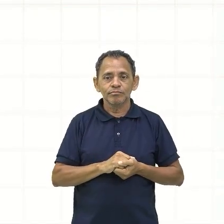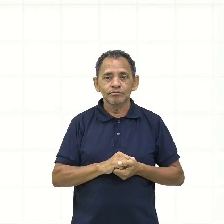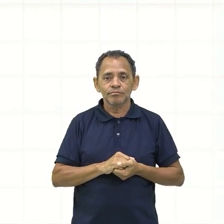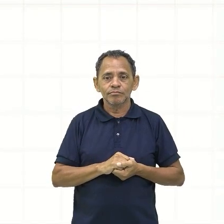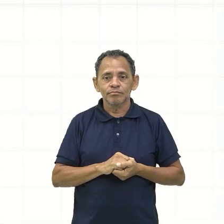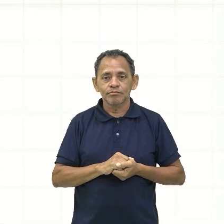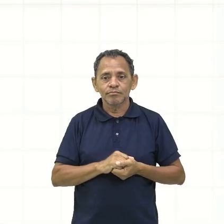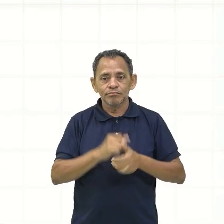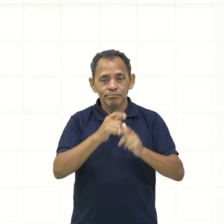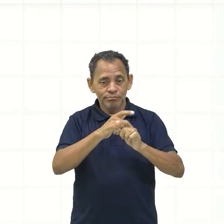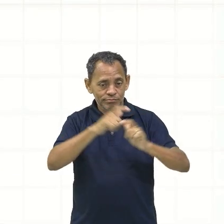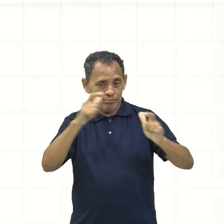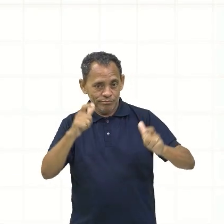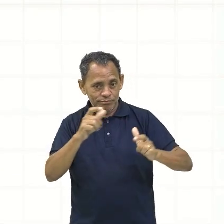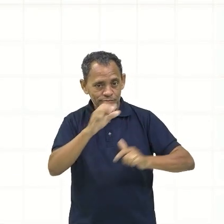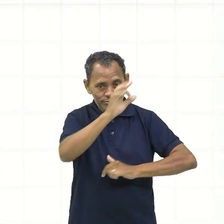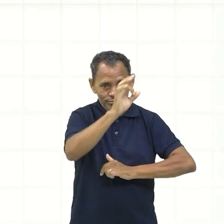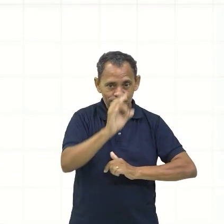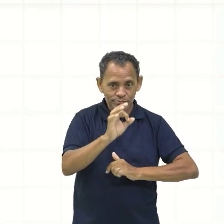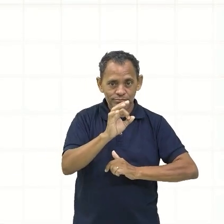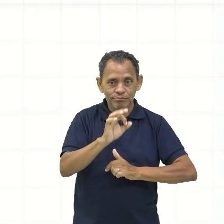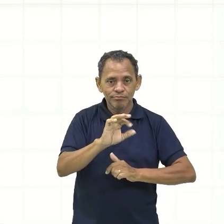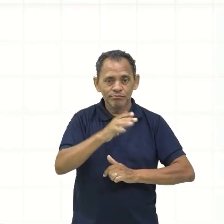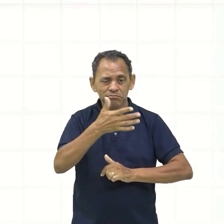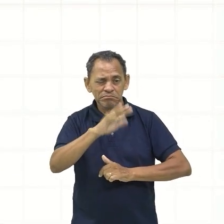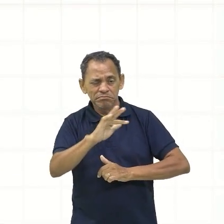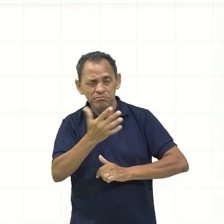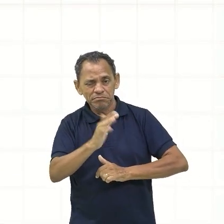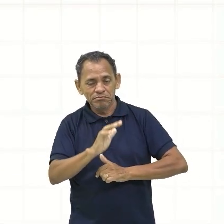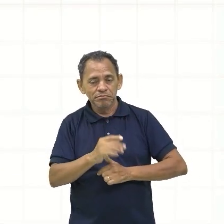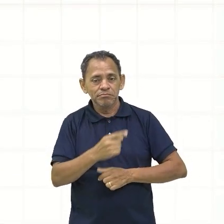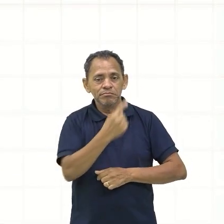o maior percentual, que estava ali em torno de